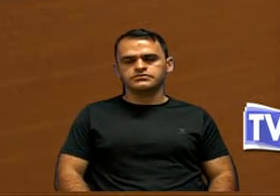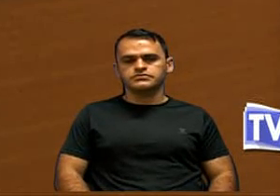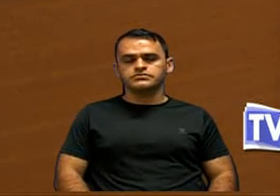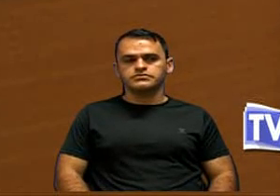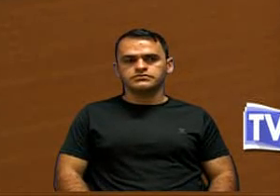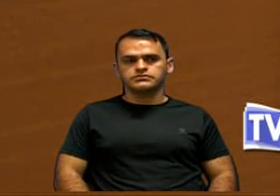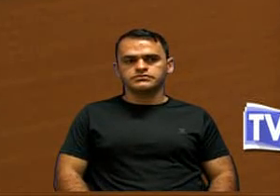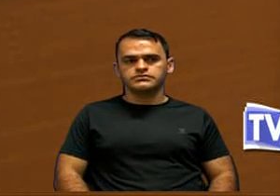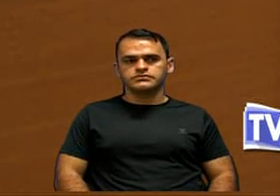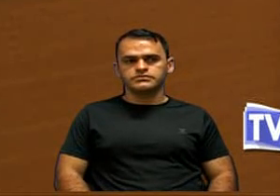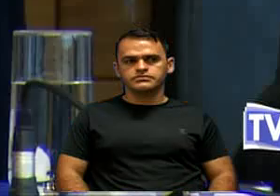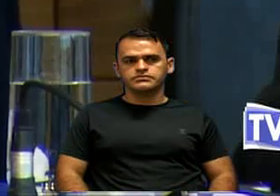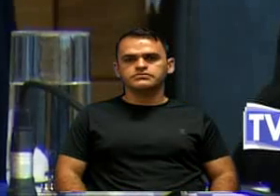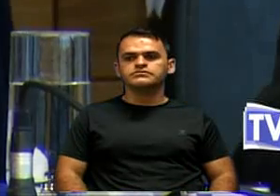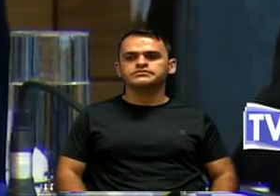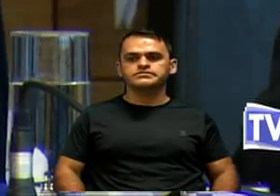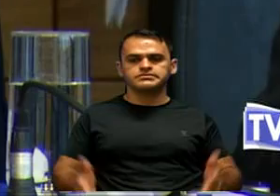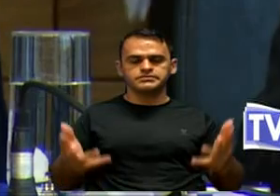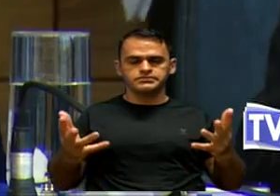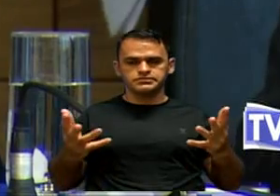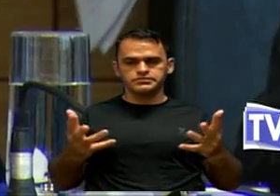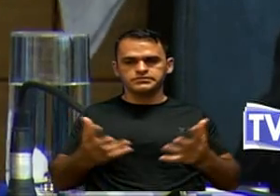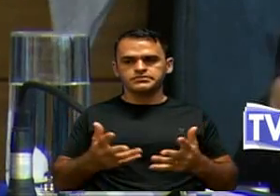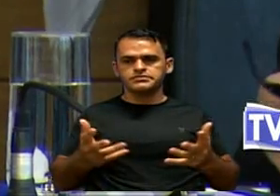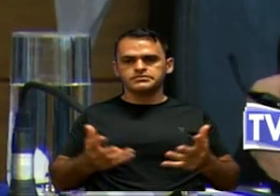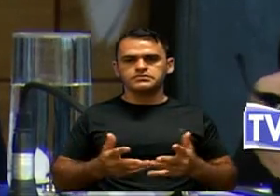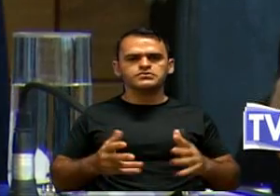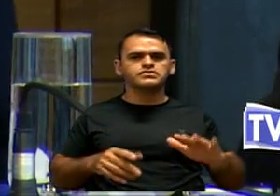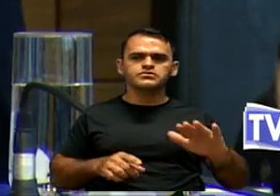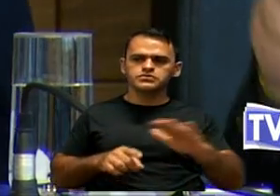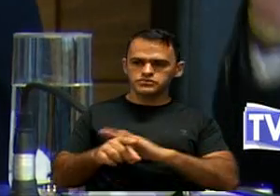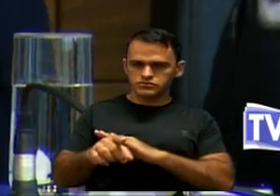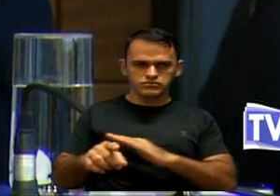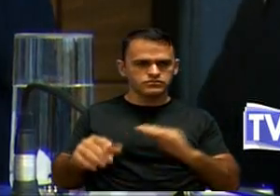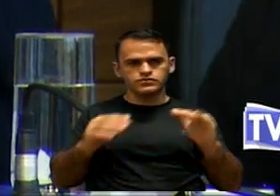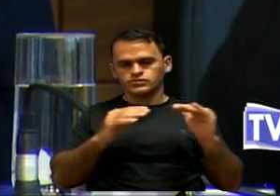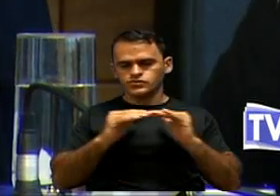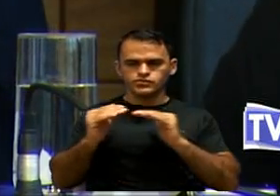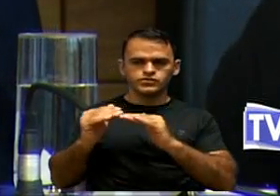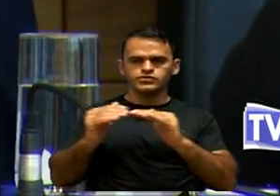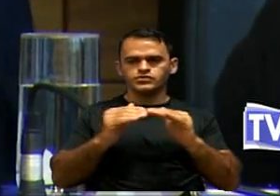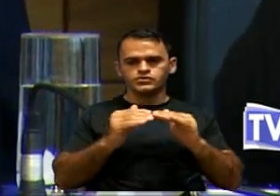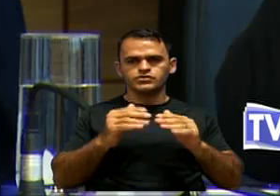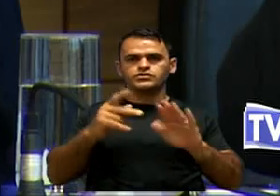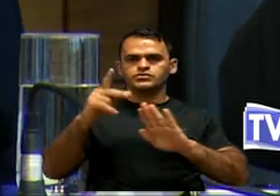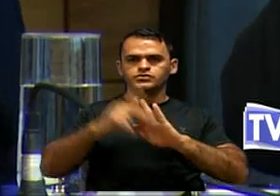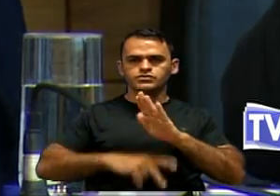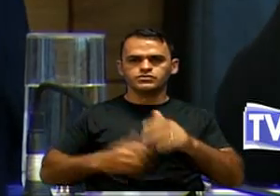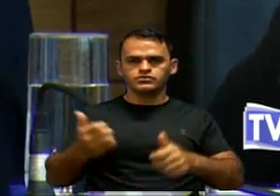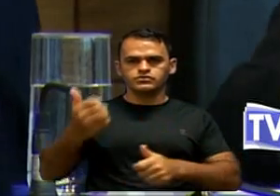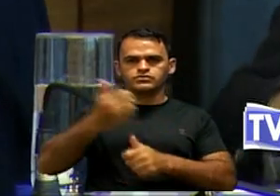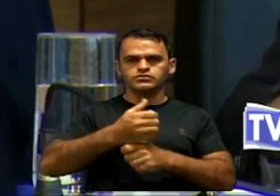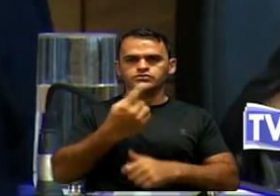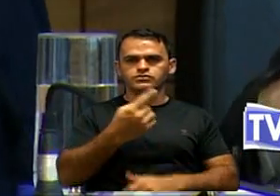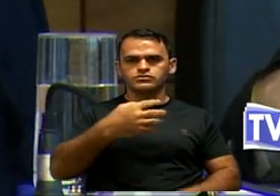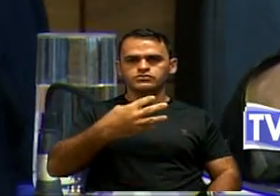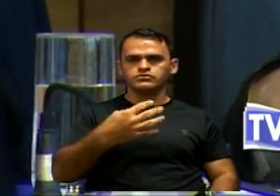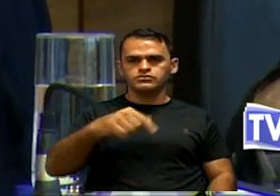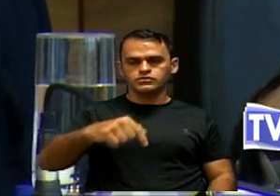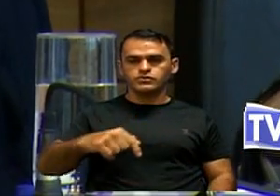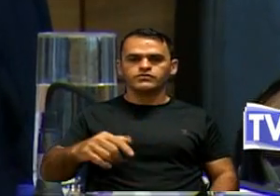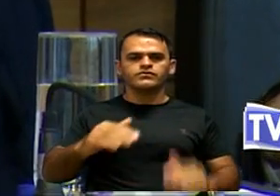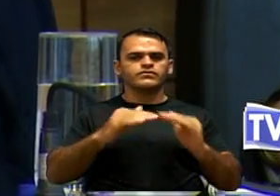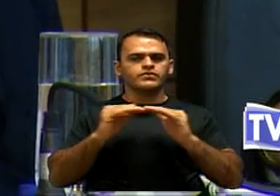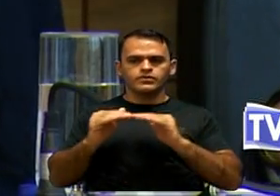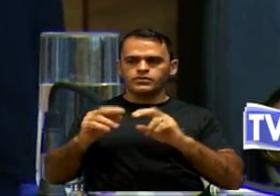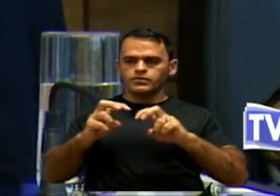Eu coloco em votação. Os vereadores concordarem com o substitutivo 147, permanece como